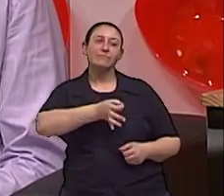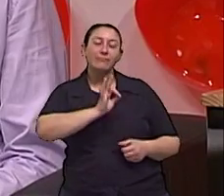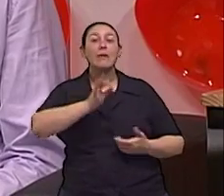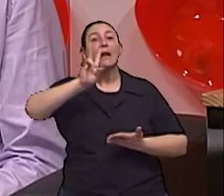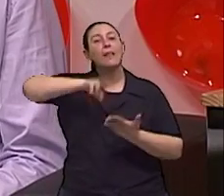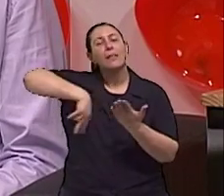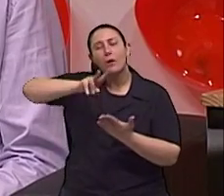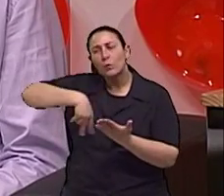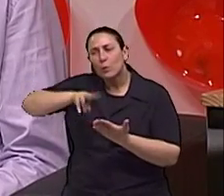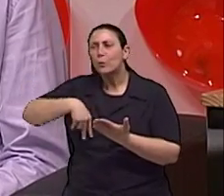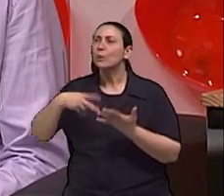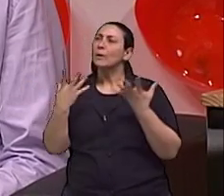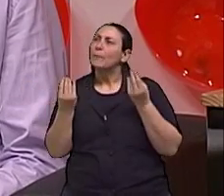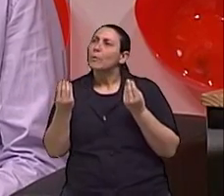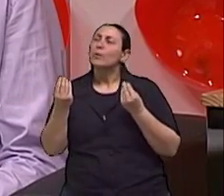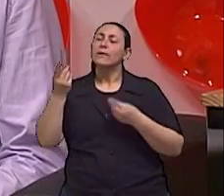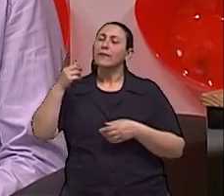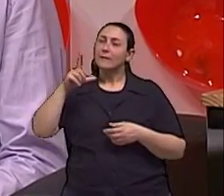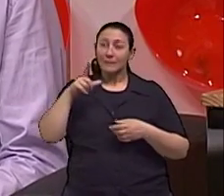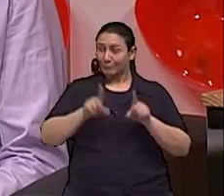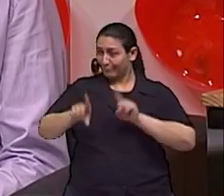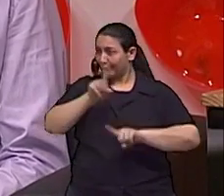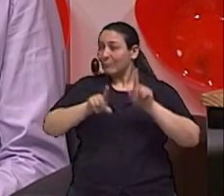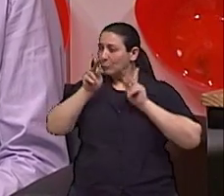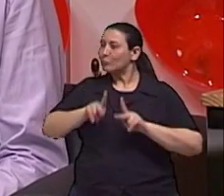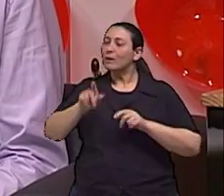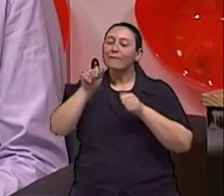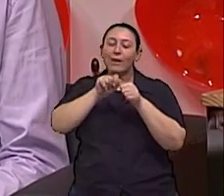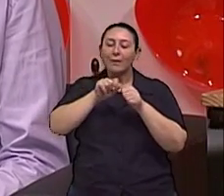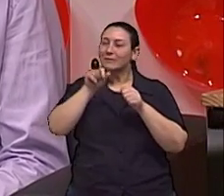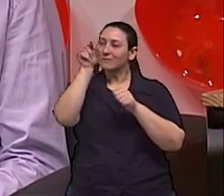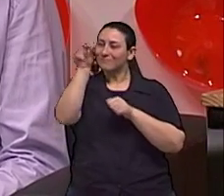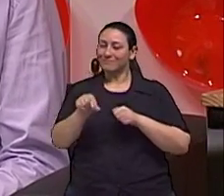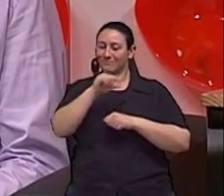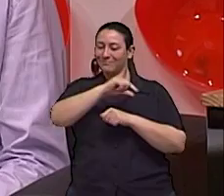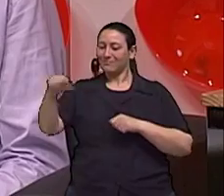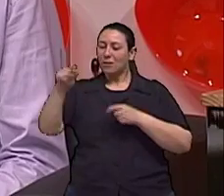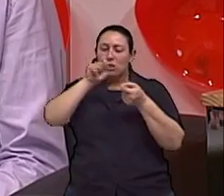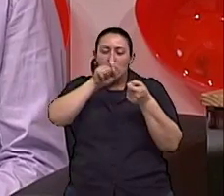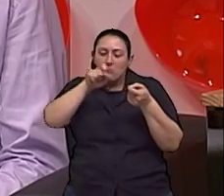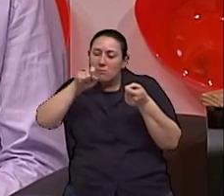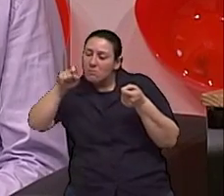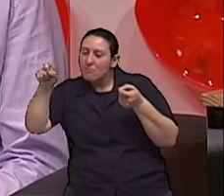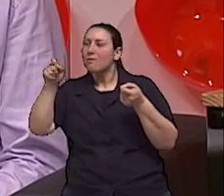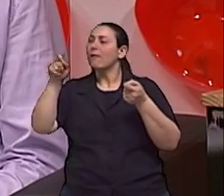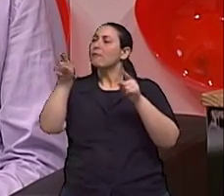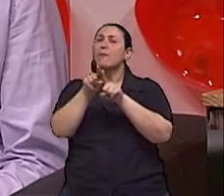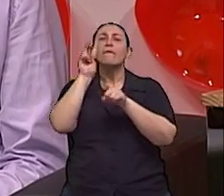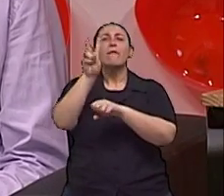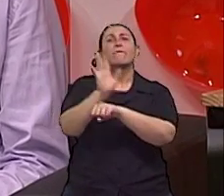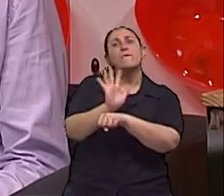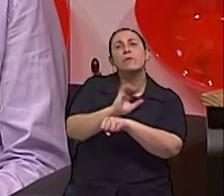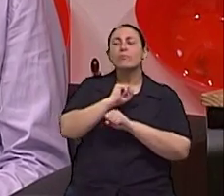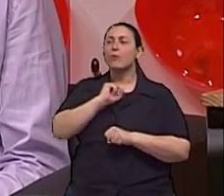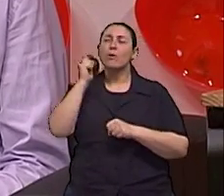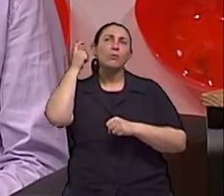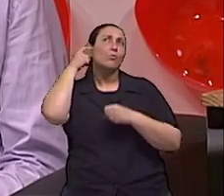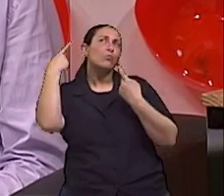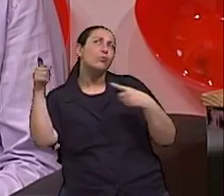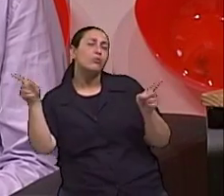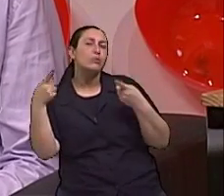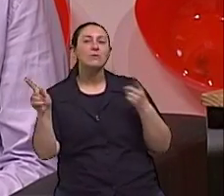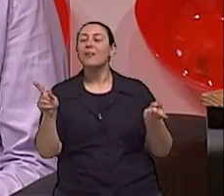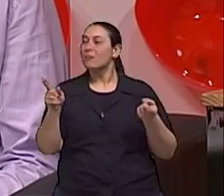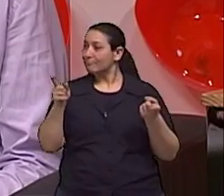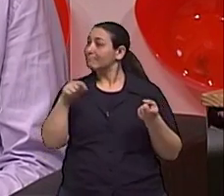leitura, até mesmo passatempos, até palavras cruzadas, assistir um bom filme, ouvir música, tudo isso vai trazendo